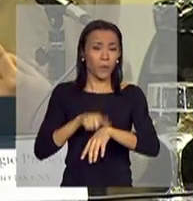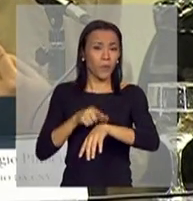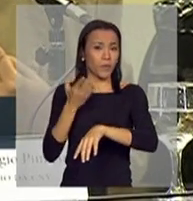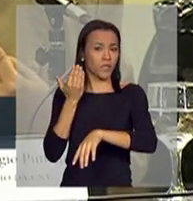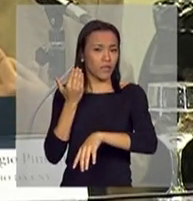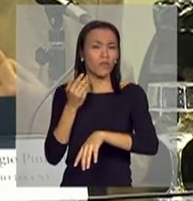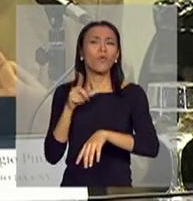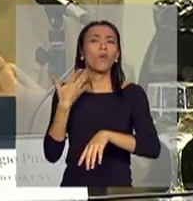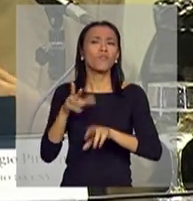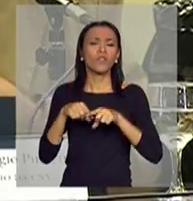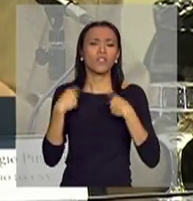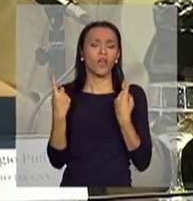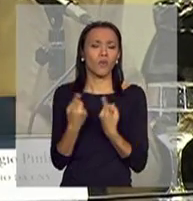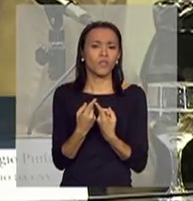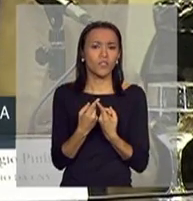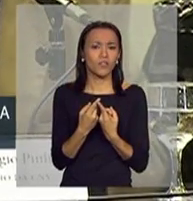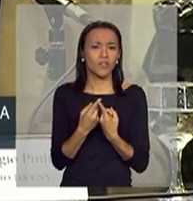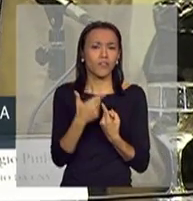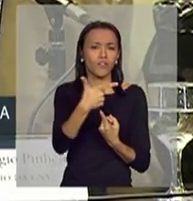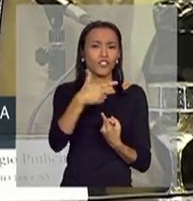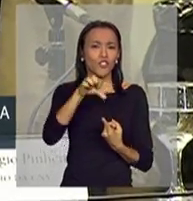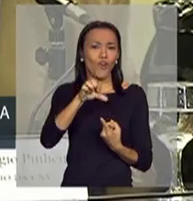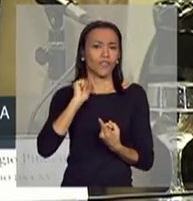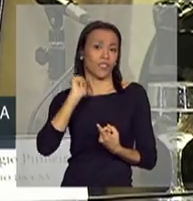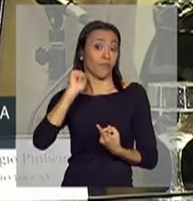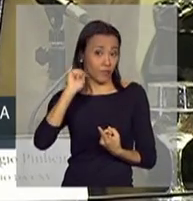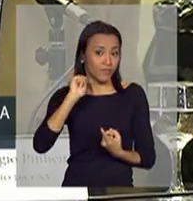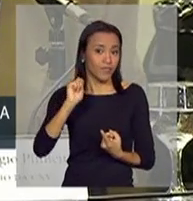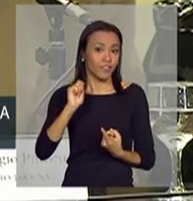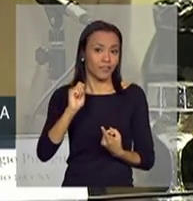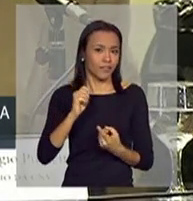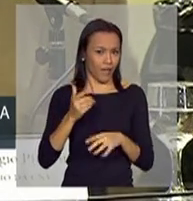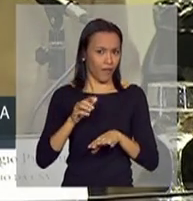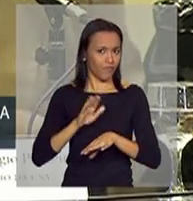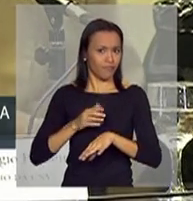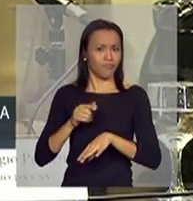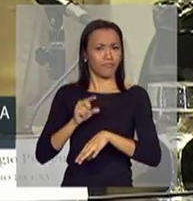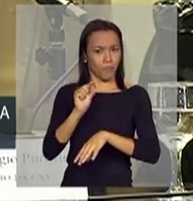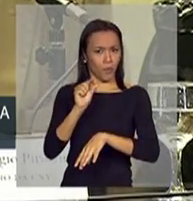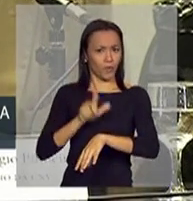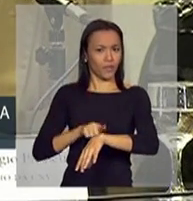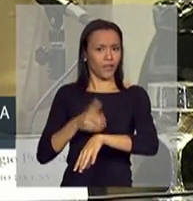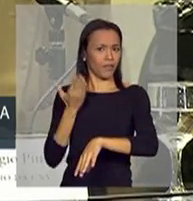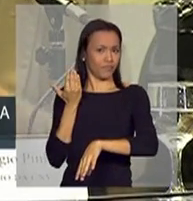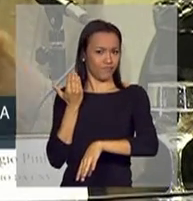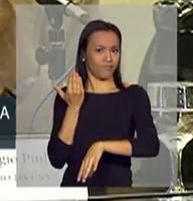reunião dos comitês, foi em 29 de abril, né? Faz pouco tempo, né?